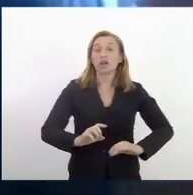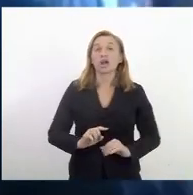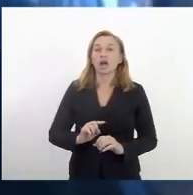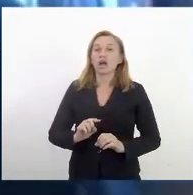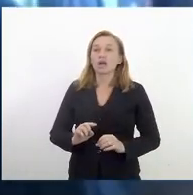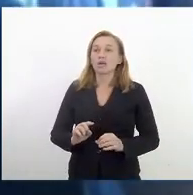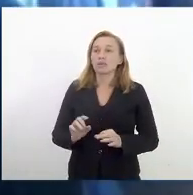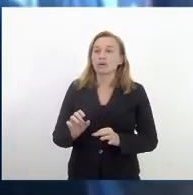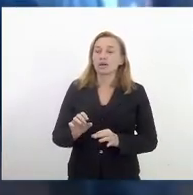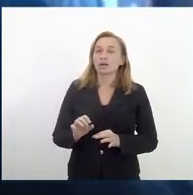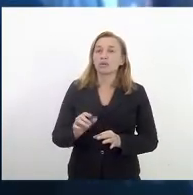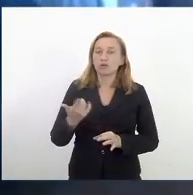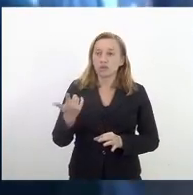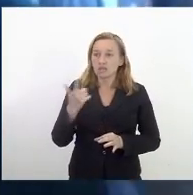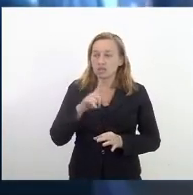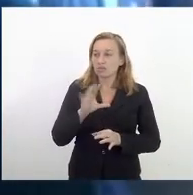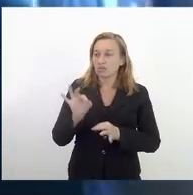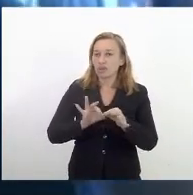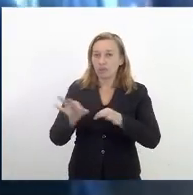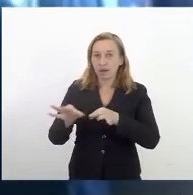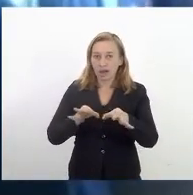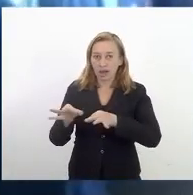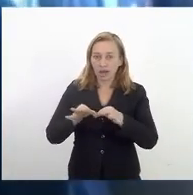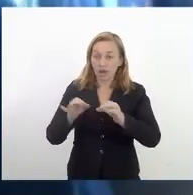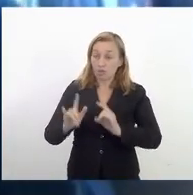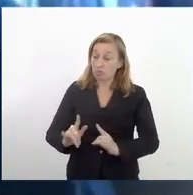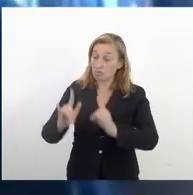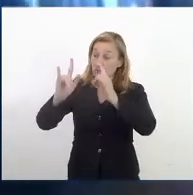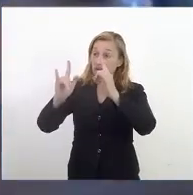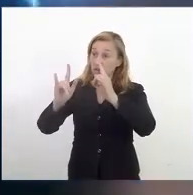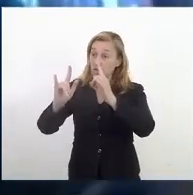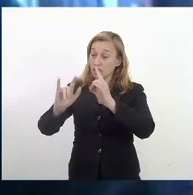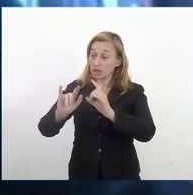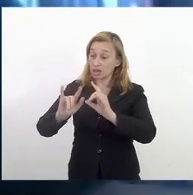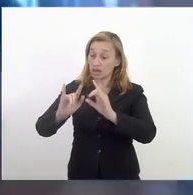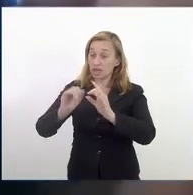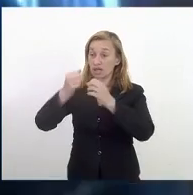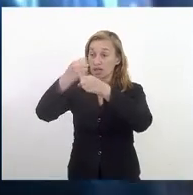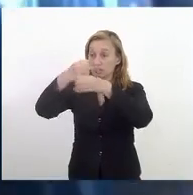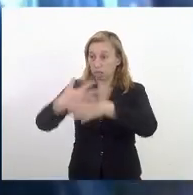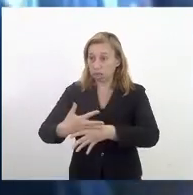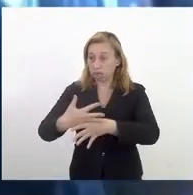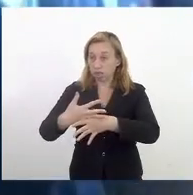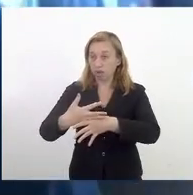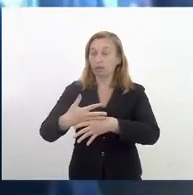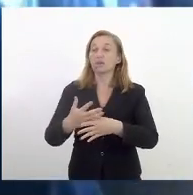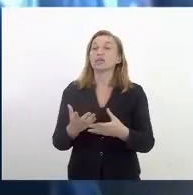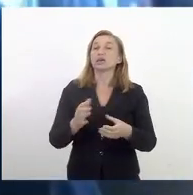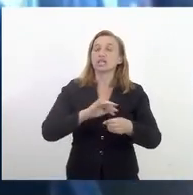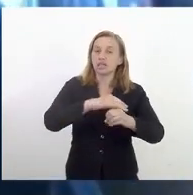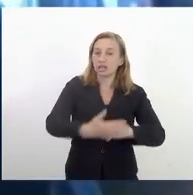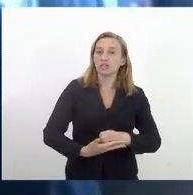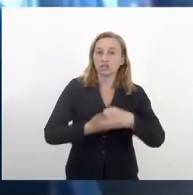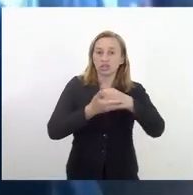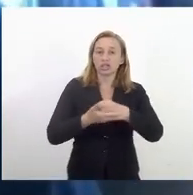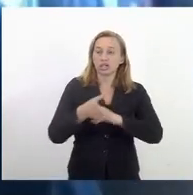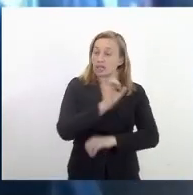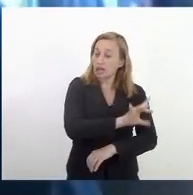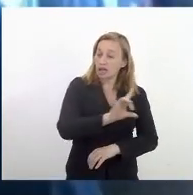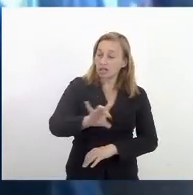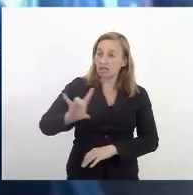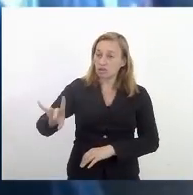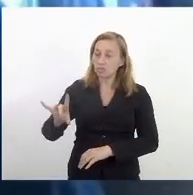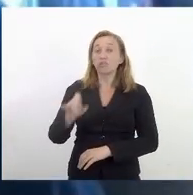esqueleto que daqui a pouco ia cair se arruinar e que a sustentabilidade em cada um dos aspectos